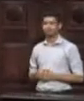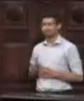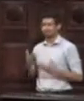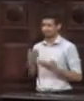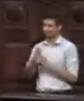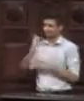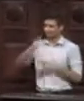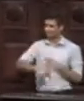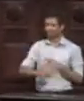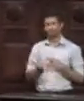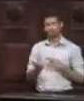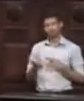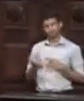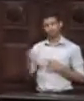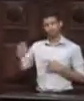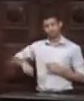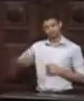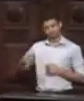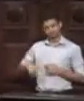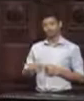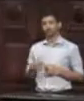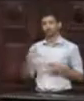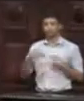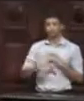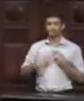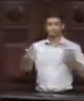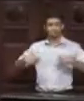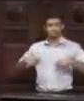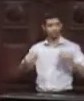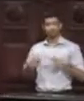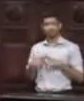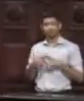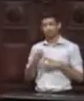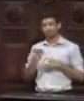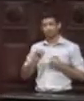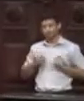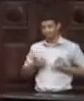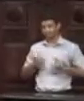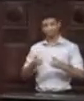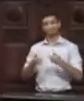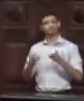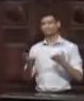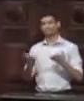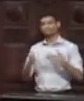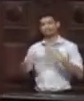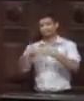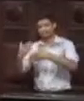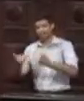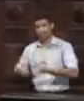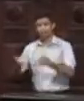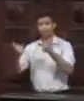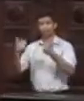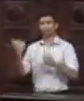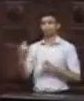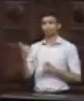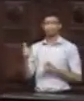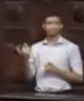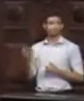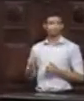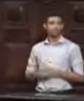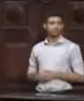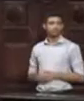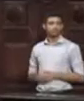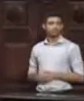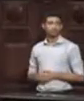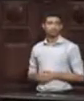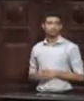castrar exatamente legislativo e estadual, que qualquer benefício fiscal deveria ser objeto de